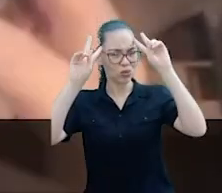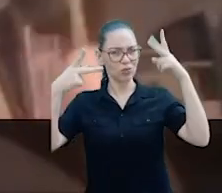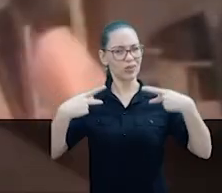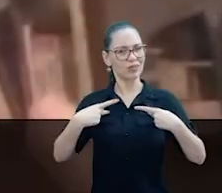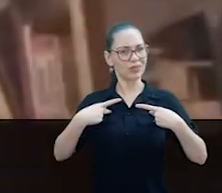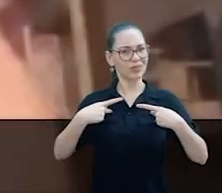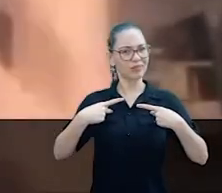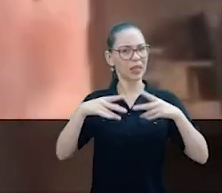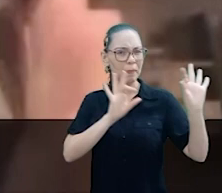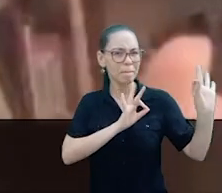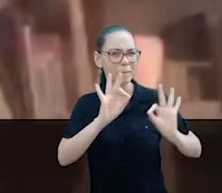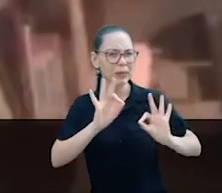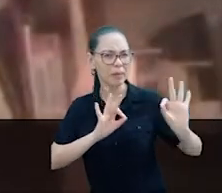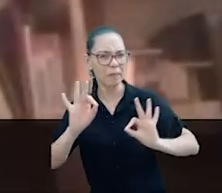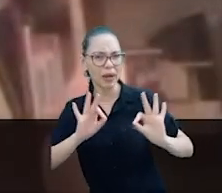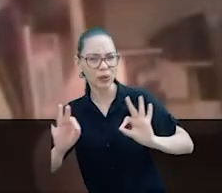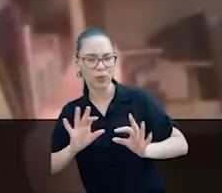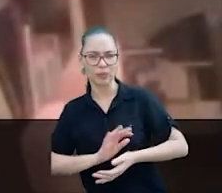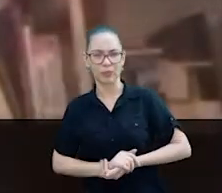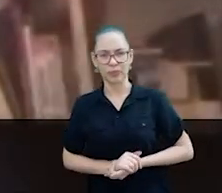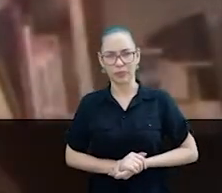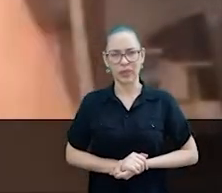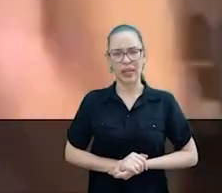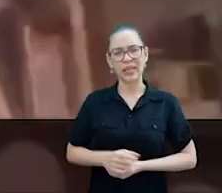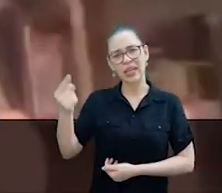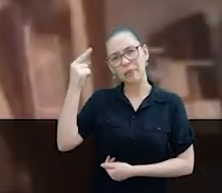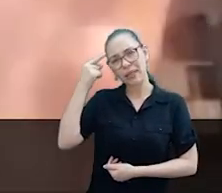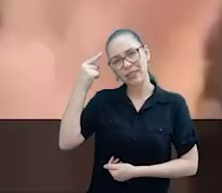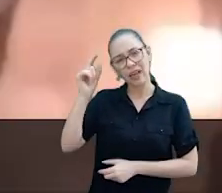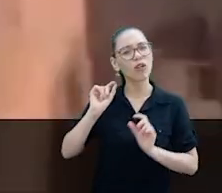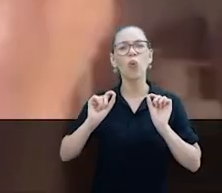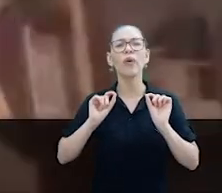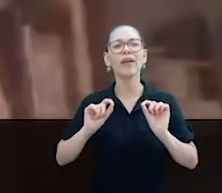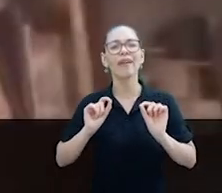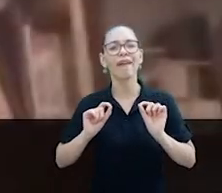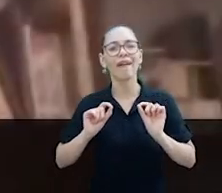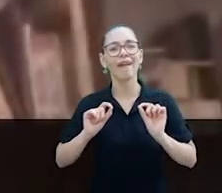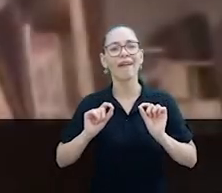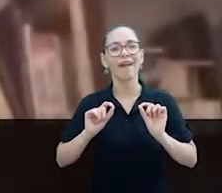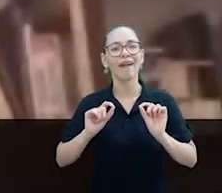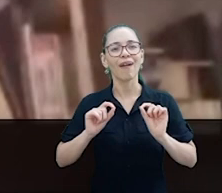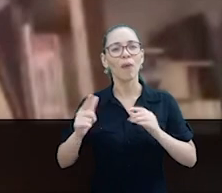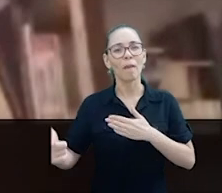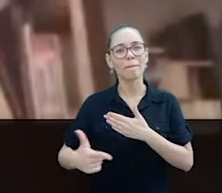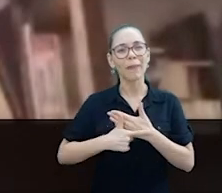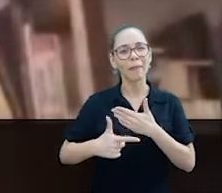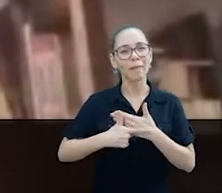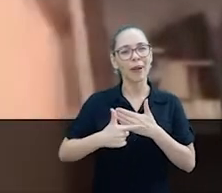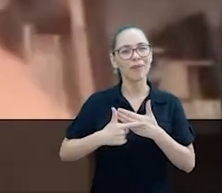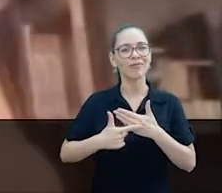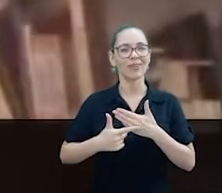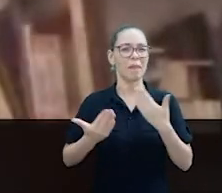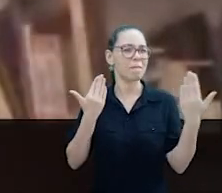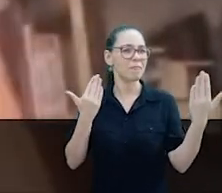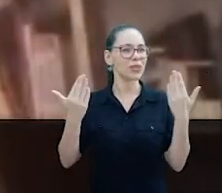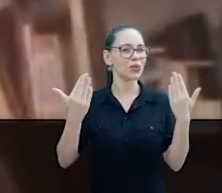humanos e psicologia foi o Marcos Vinícius. Isso partiu dele. Primeira coisa que o Marcos Vinícius pensava, a Comissão de Direitos Humanos deveria